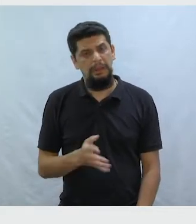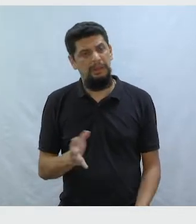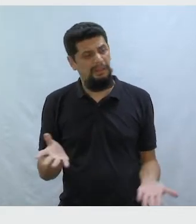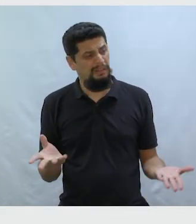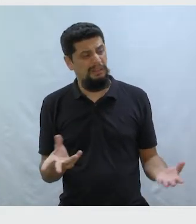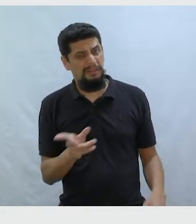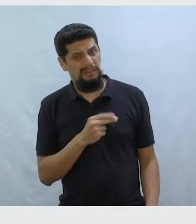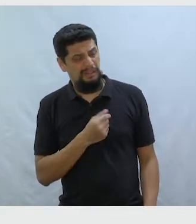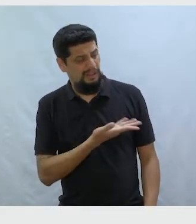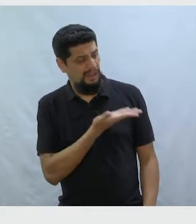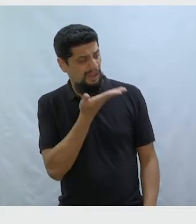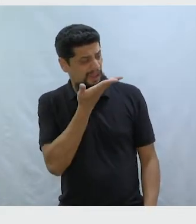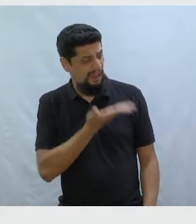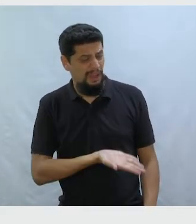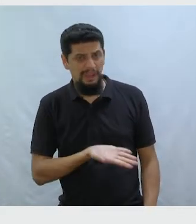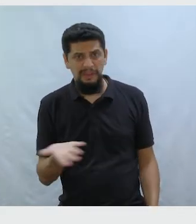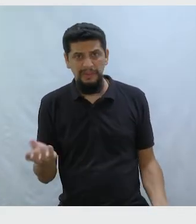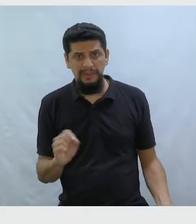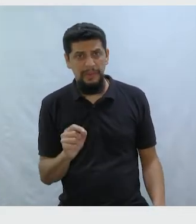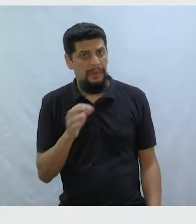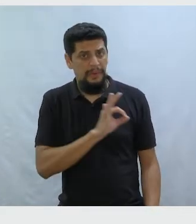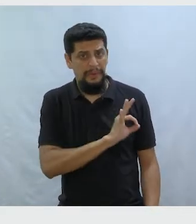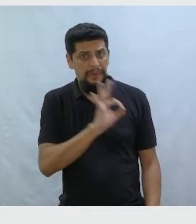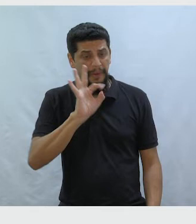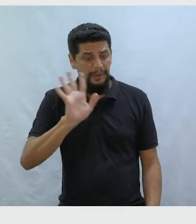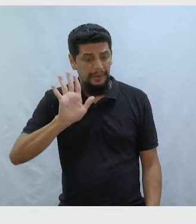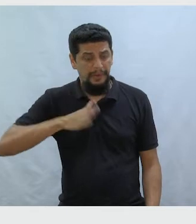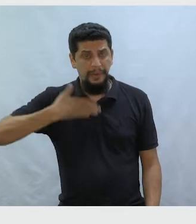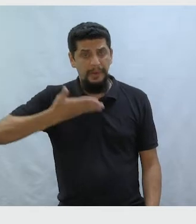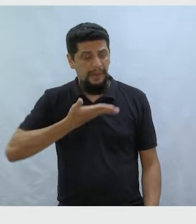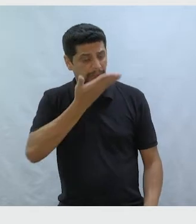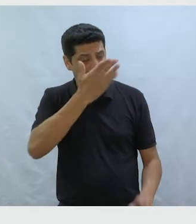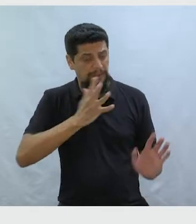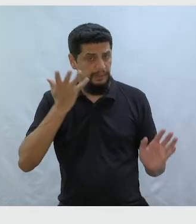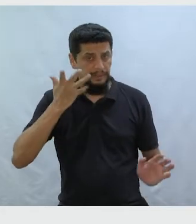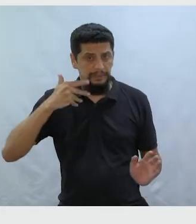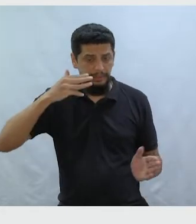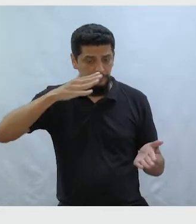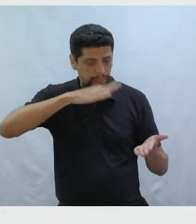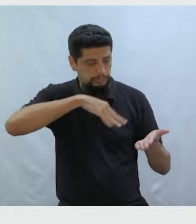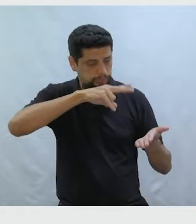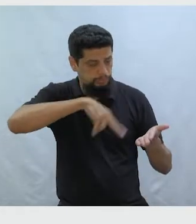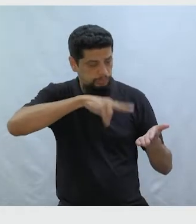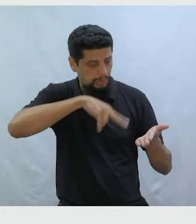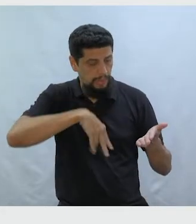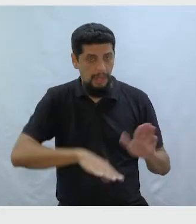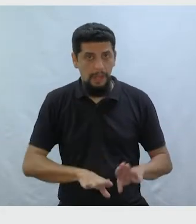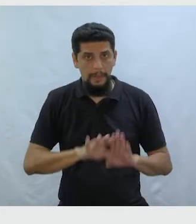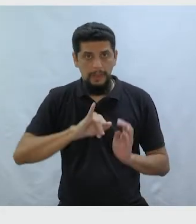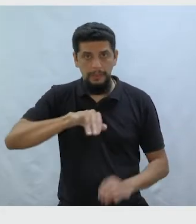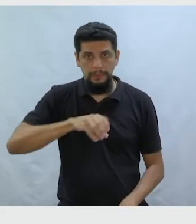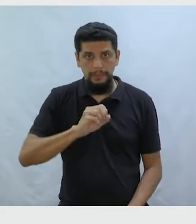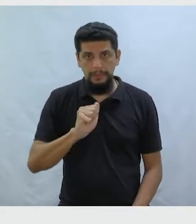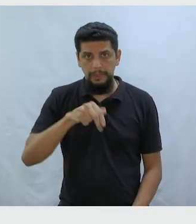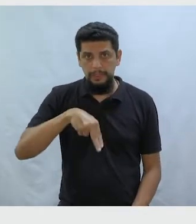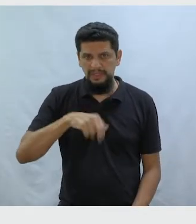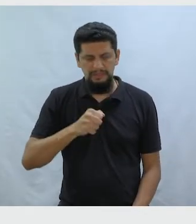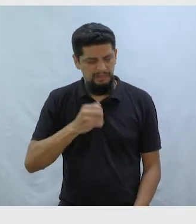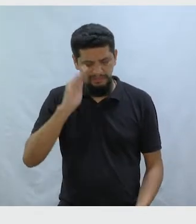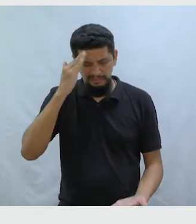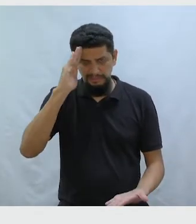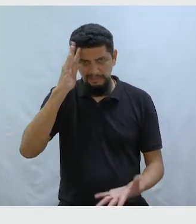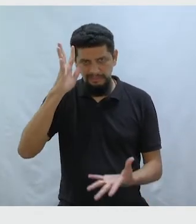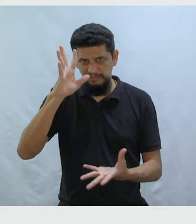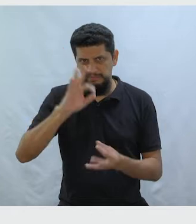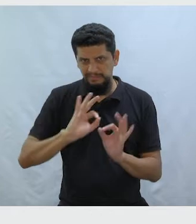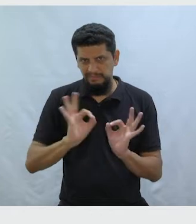ora essa o Antônio exclamou que ótima surpresa essa criançada toda lendo mas Joana não